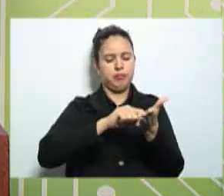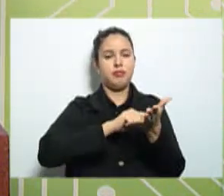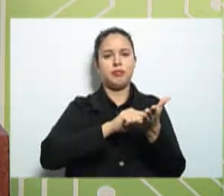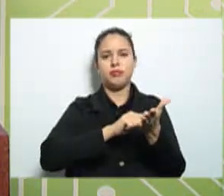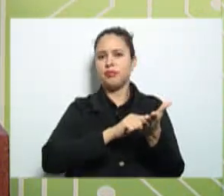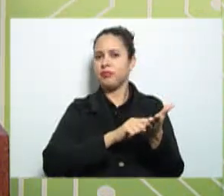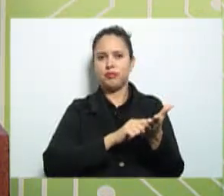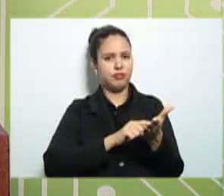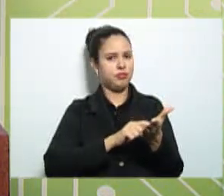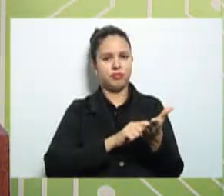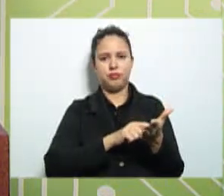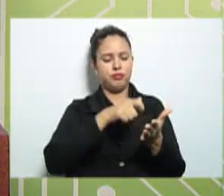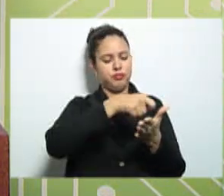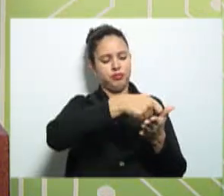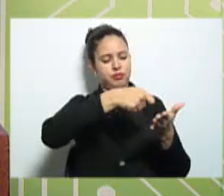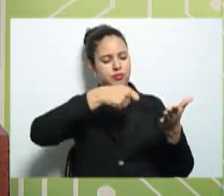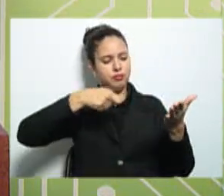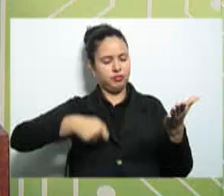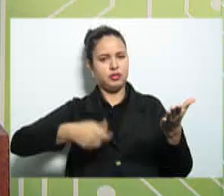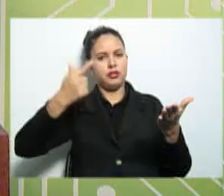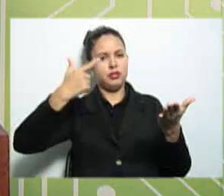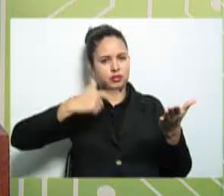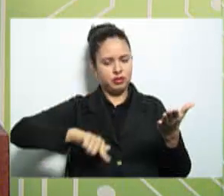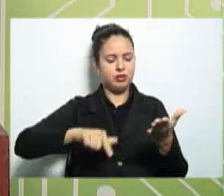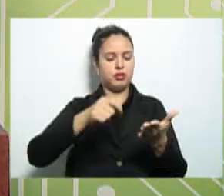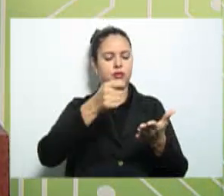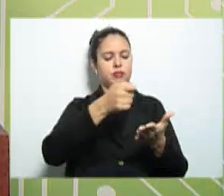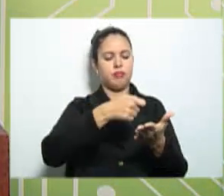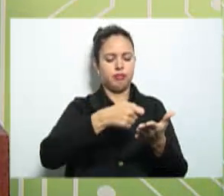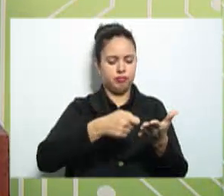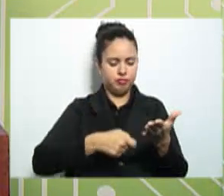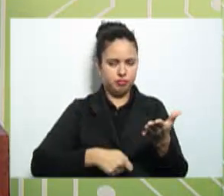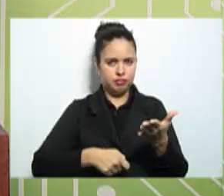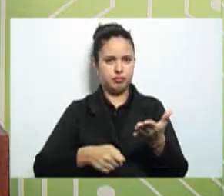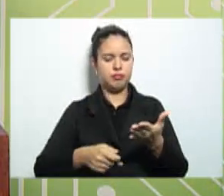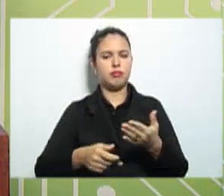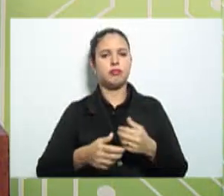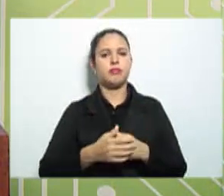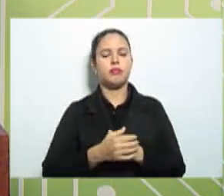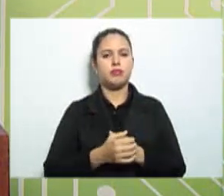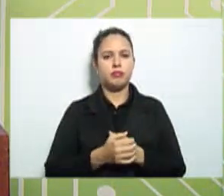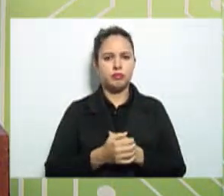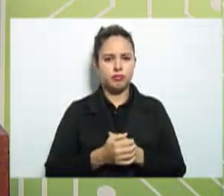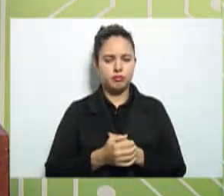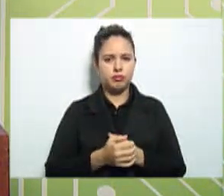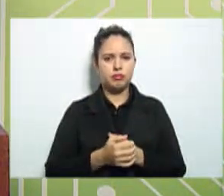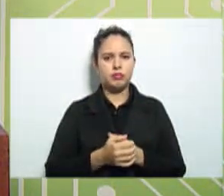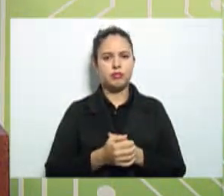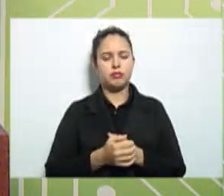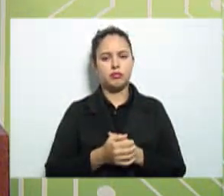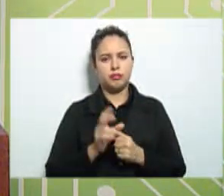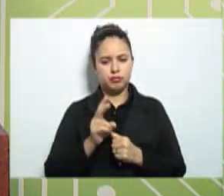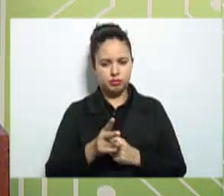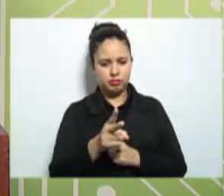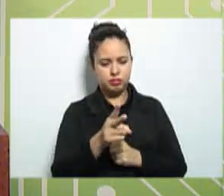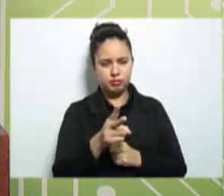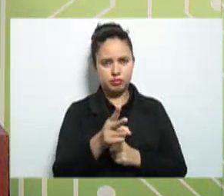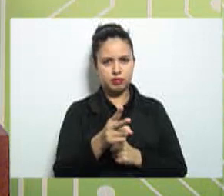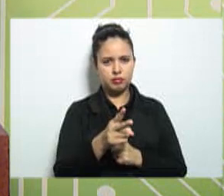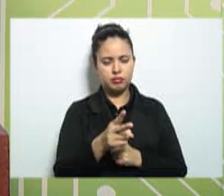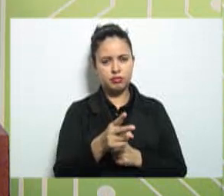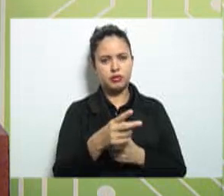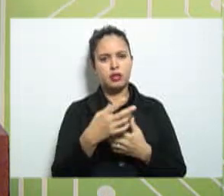tal, vou lá e passo um risco. Não, se eu errei, eu coloco uma vírgula, digo, né, e conserto a palavra. Então,